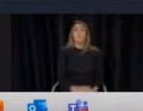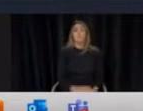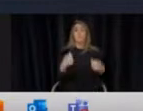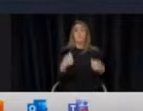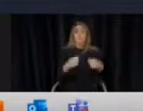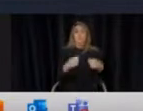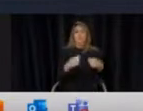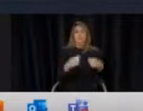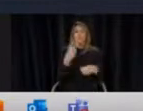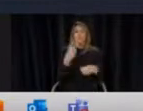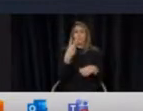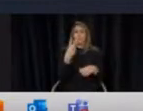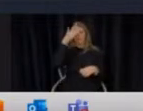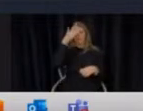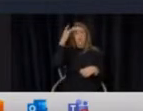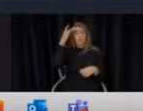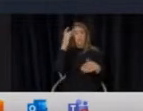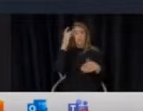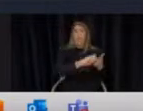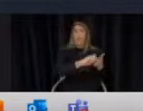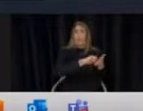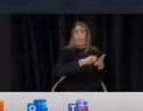testemunhas. Próximo.